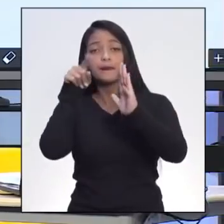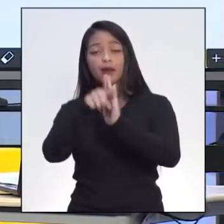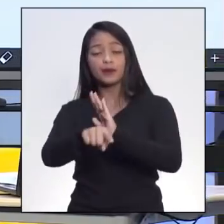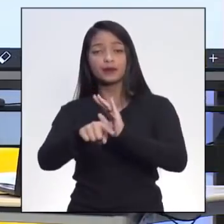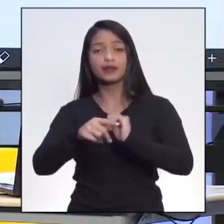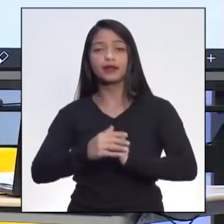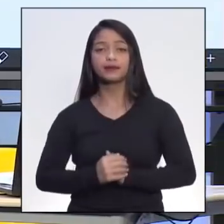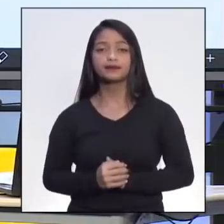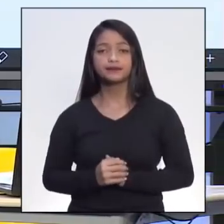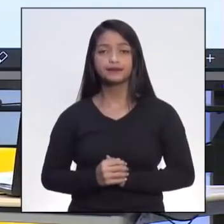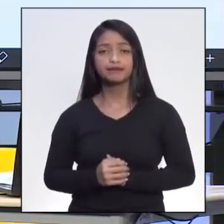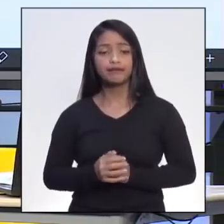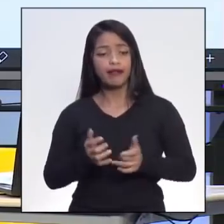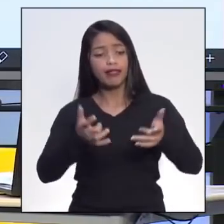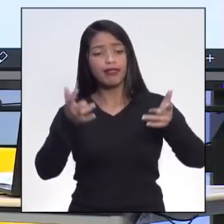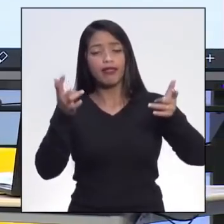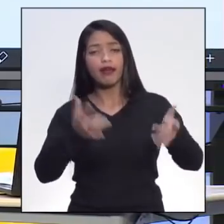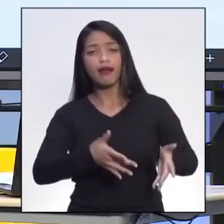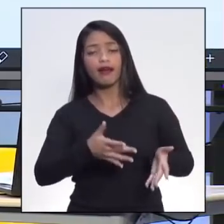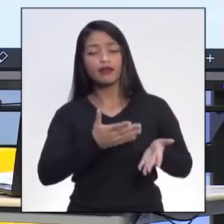que restava